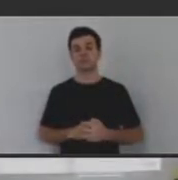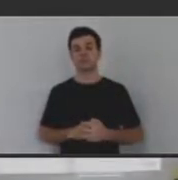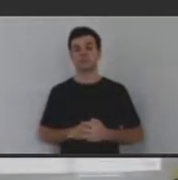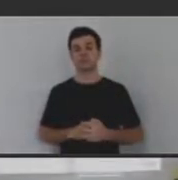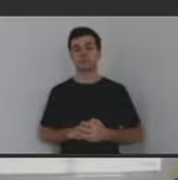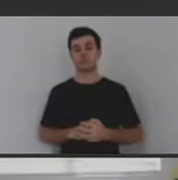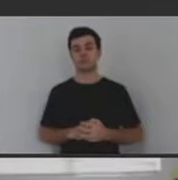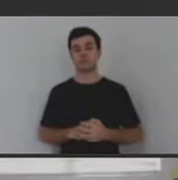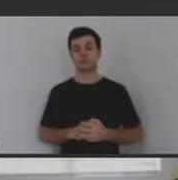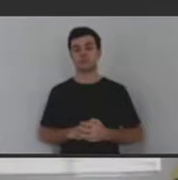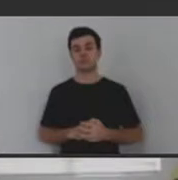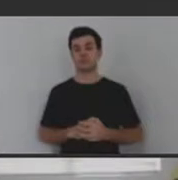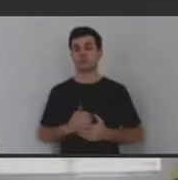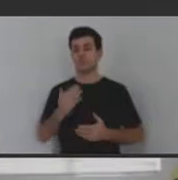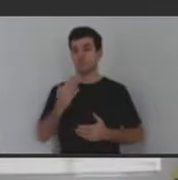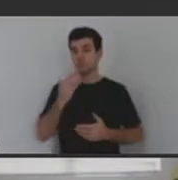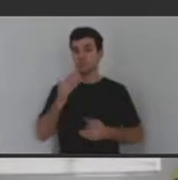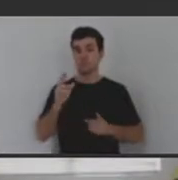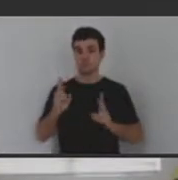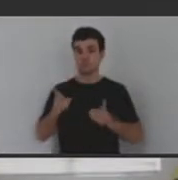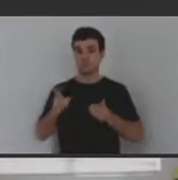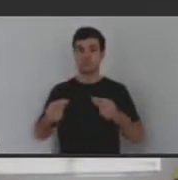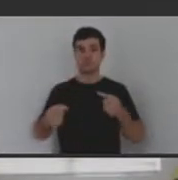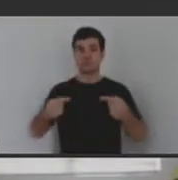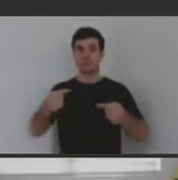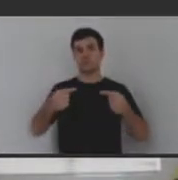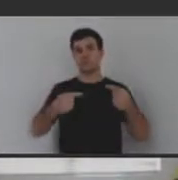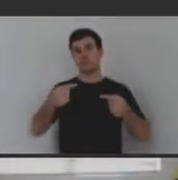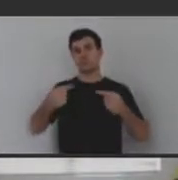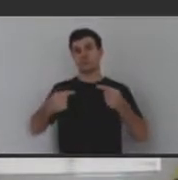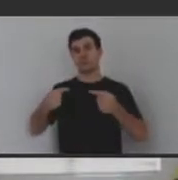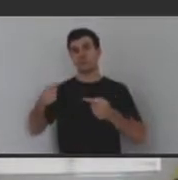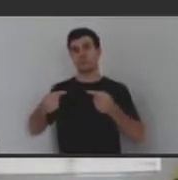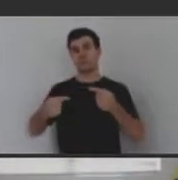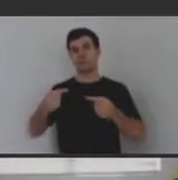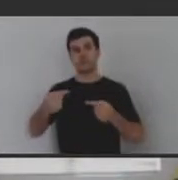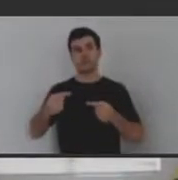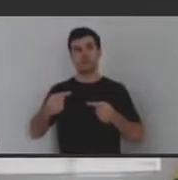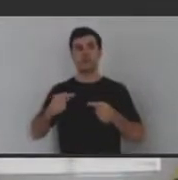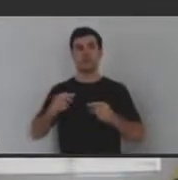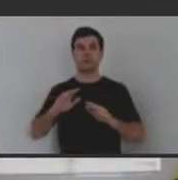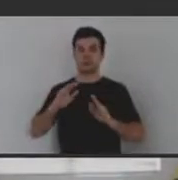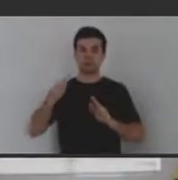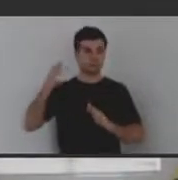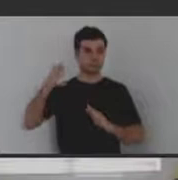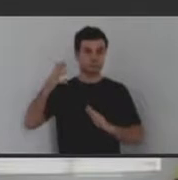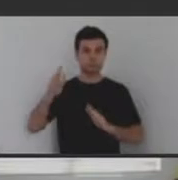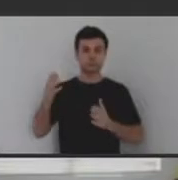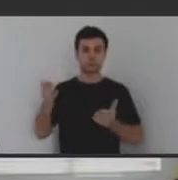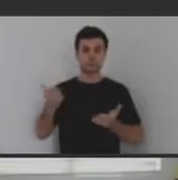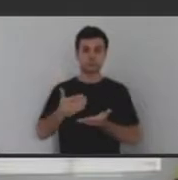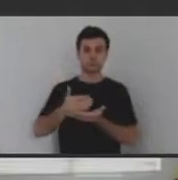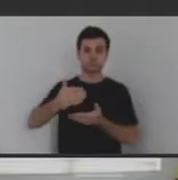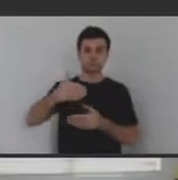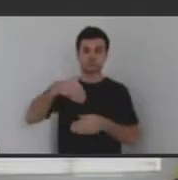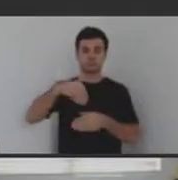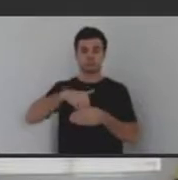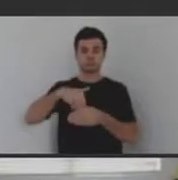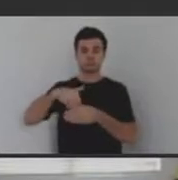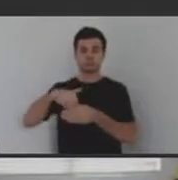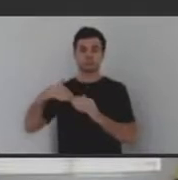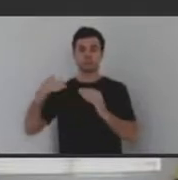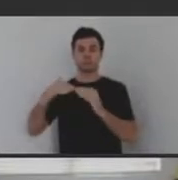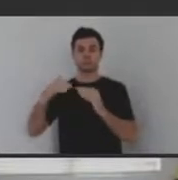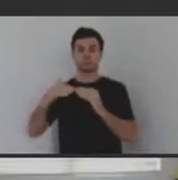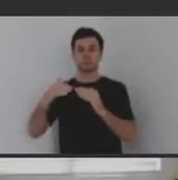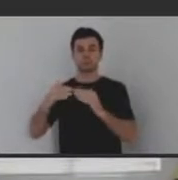O requerimento continua em discussão. Não havendo mais oradores em votação, os favoráveis